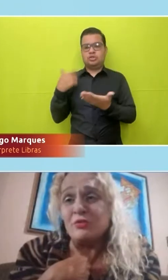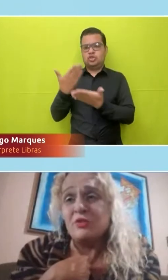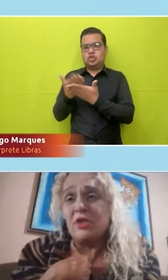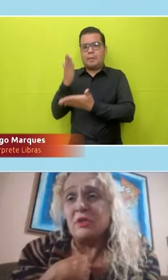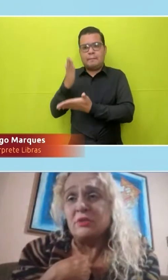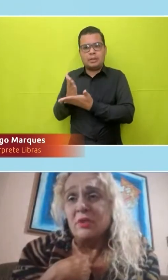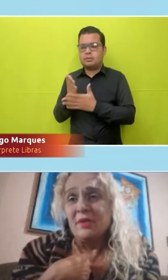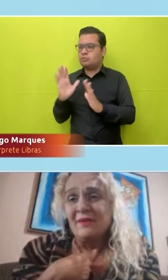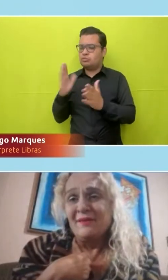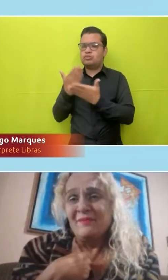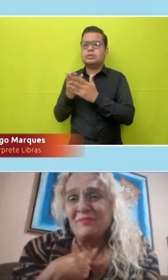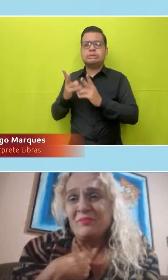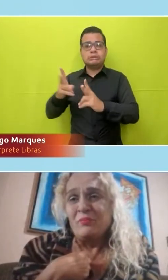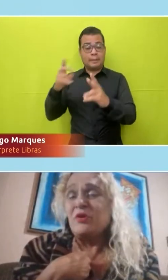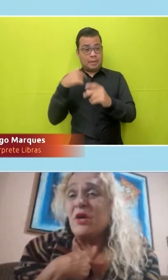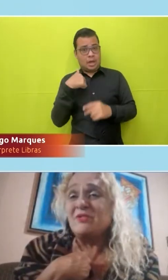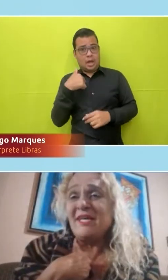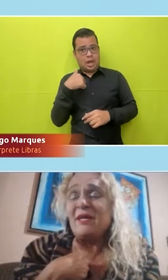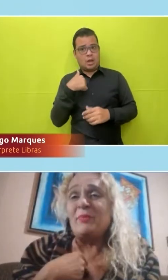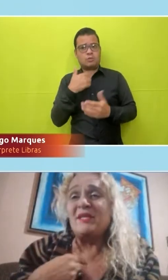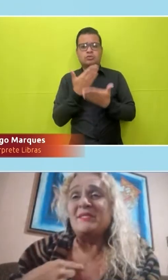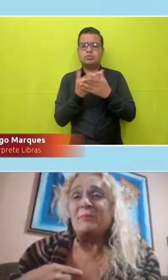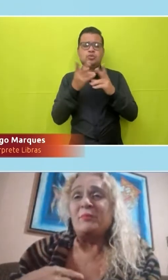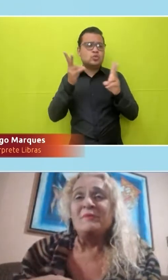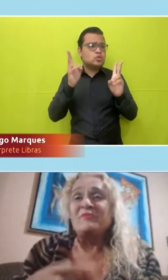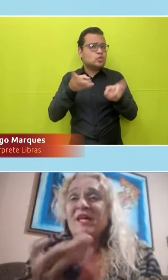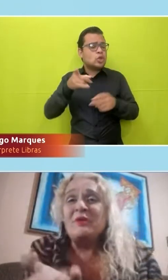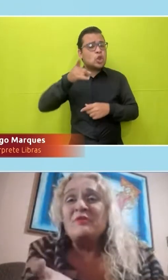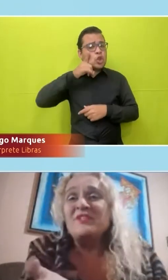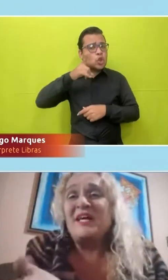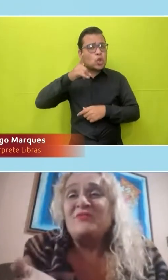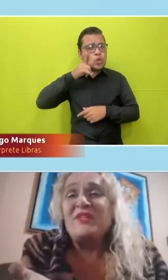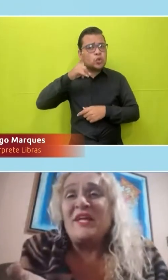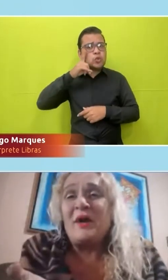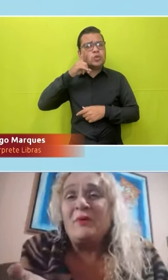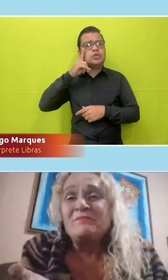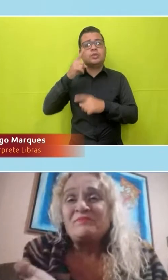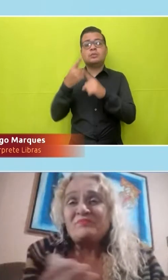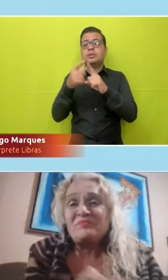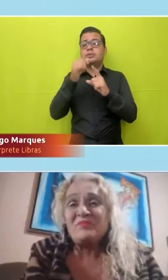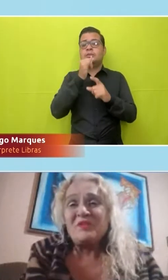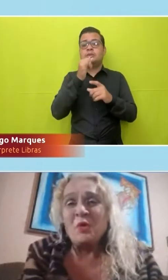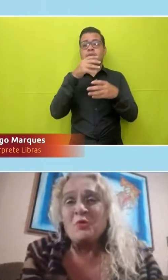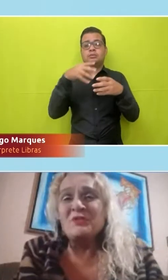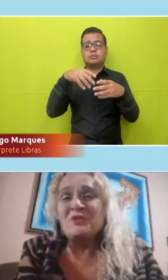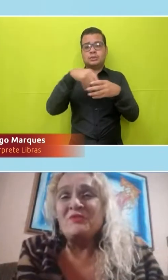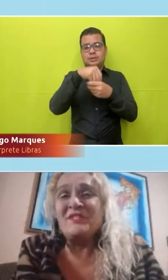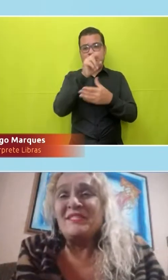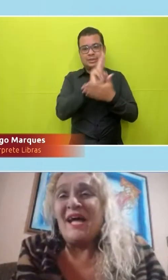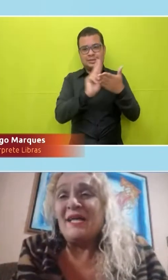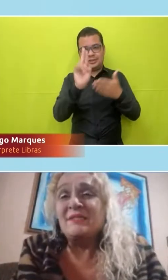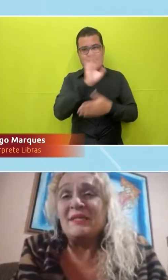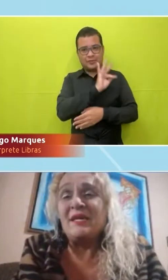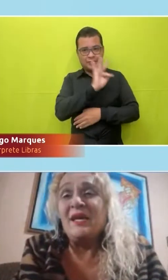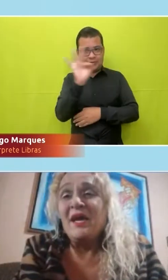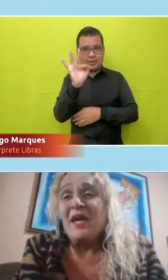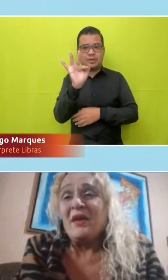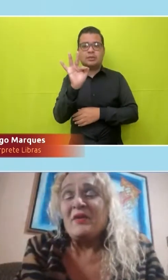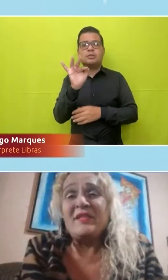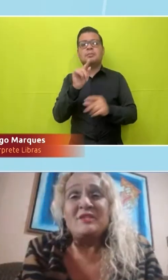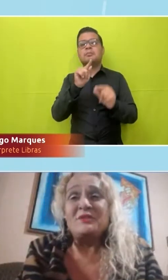todos os dias. Porque eu sei que, por exemplo, dentro da Universidade Federal, em algumas universidades